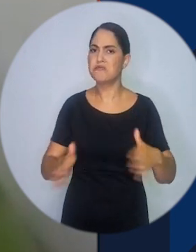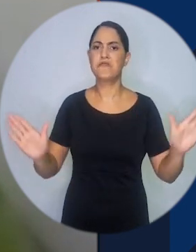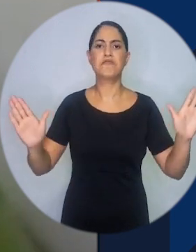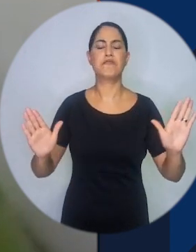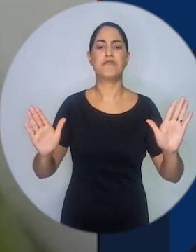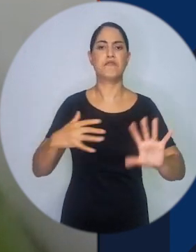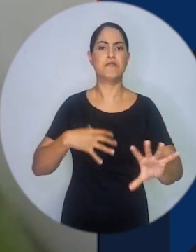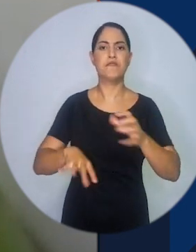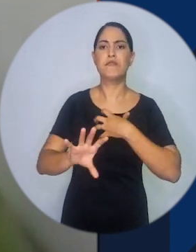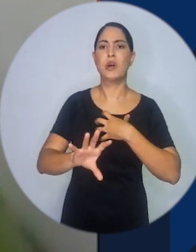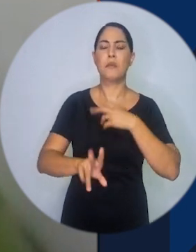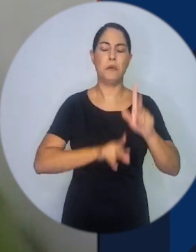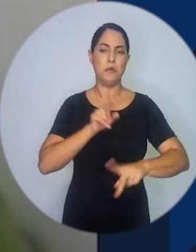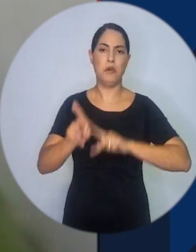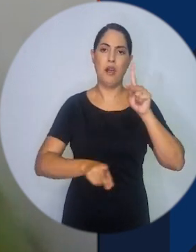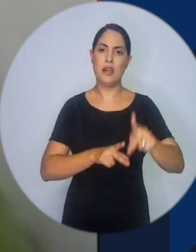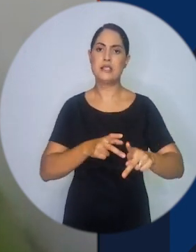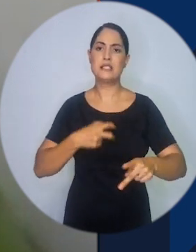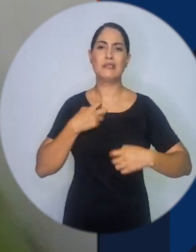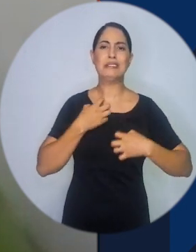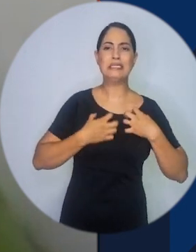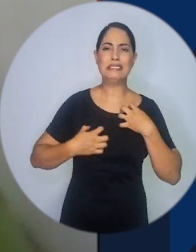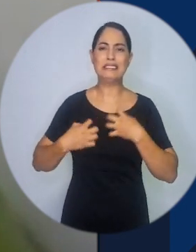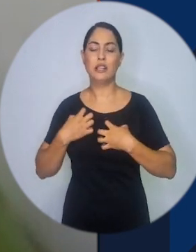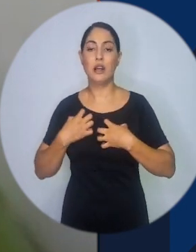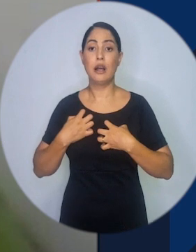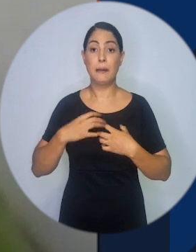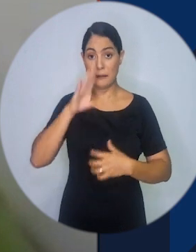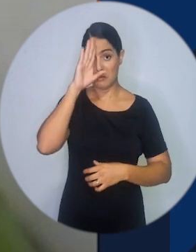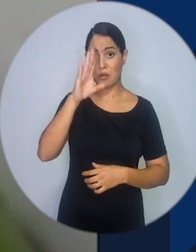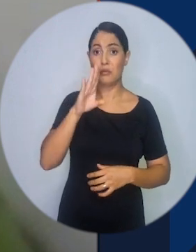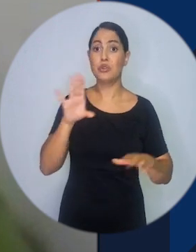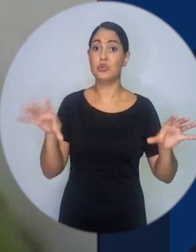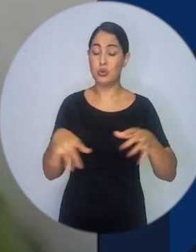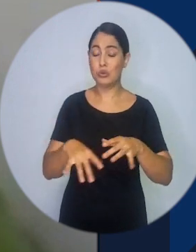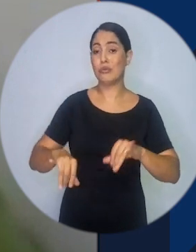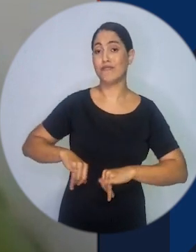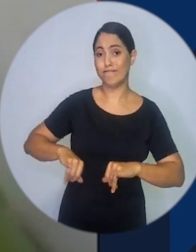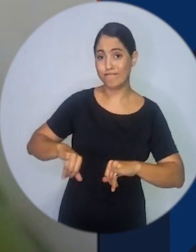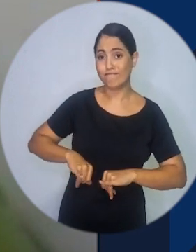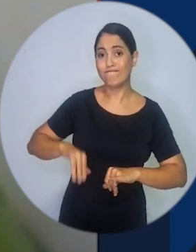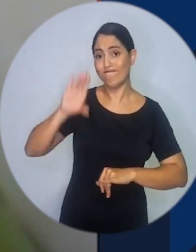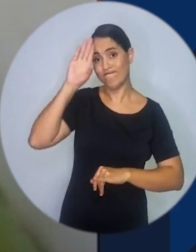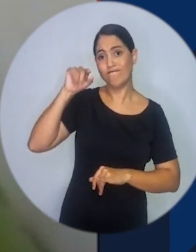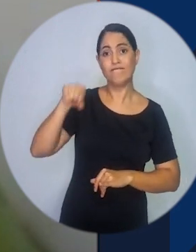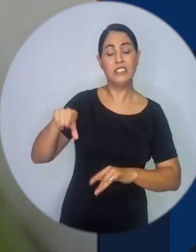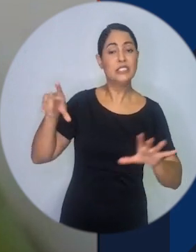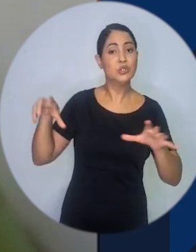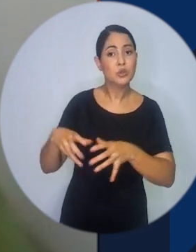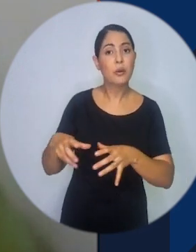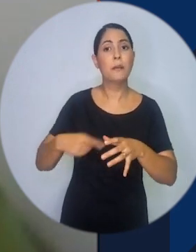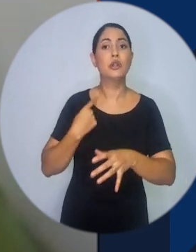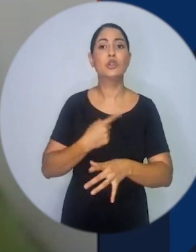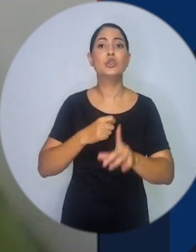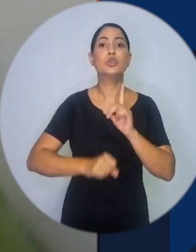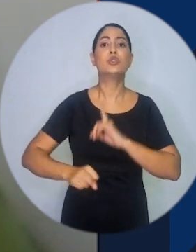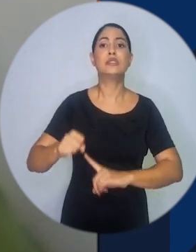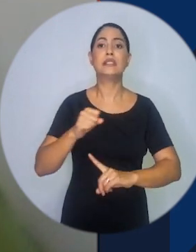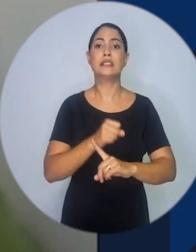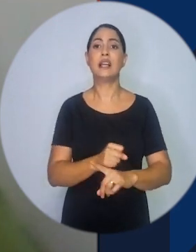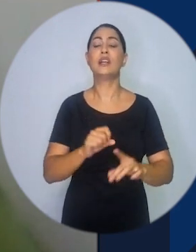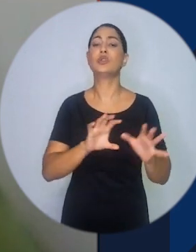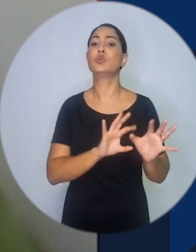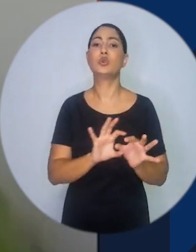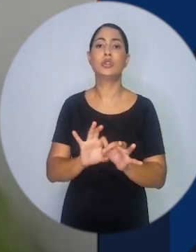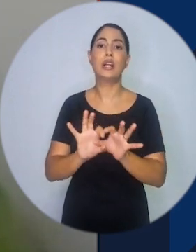portas abertas para escutar os anseios da população, principalmente dos grupos que mais sofrem, para que a gente possa buscar criar uma sociedade